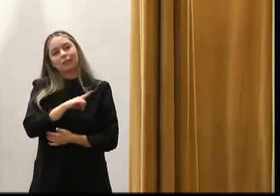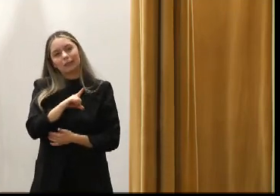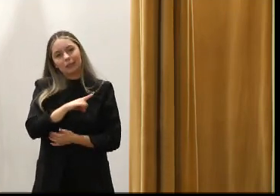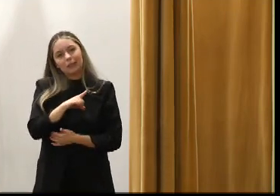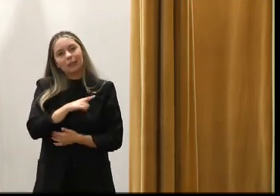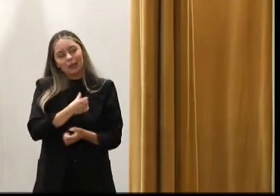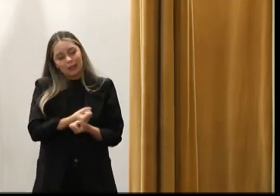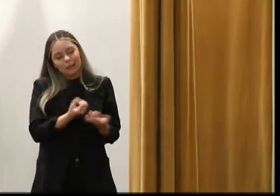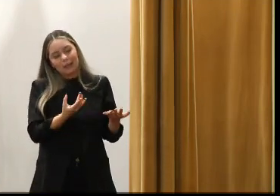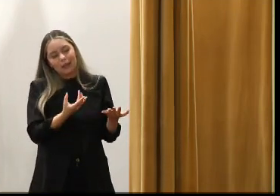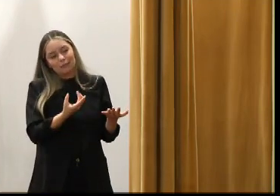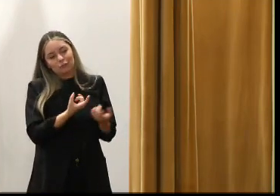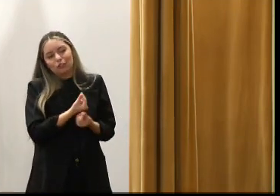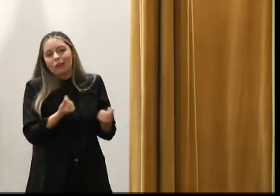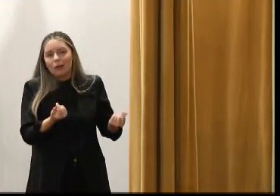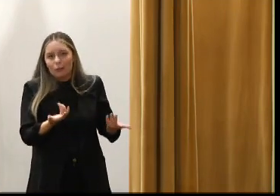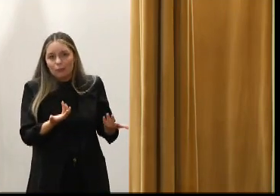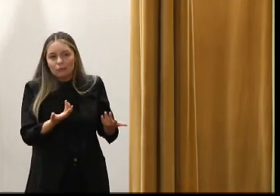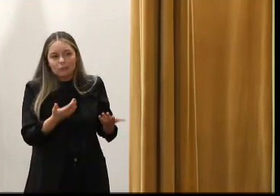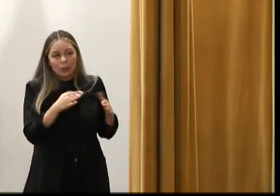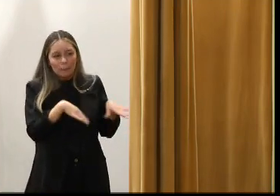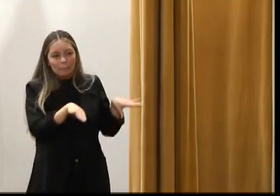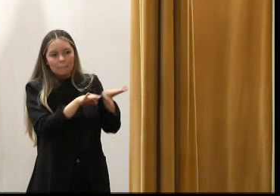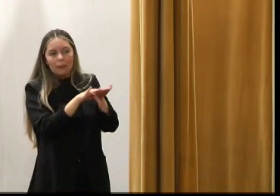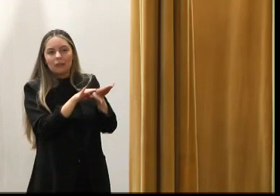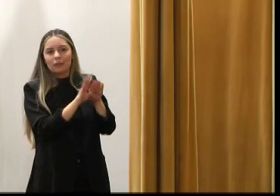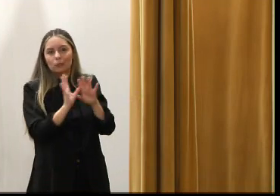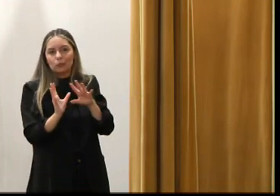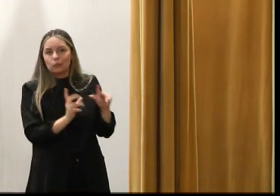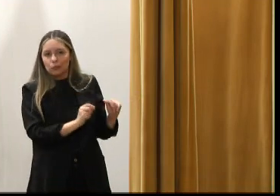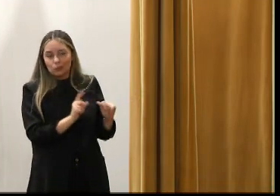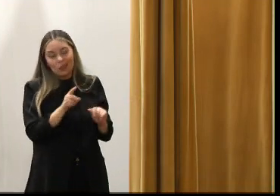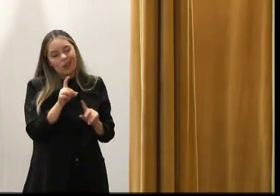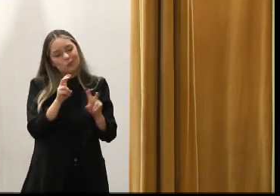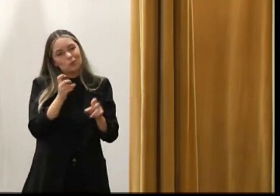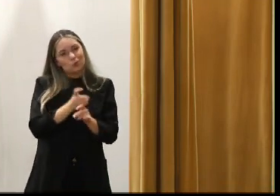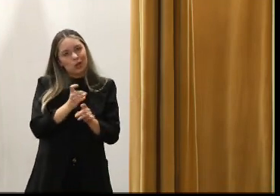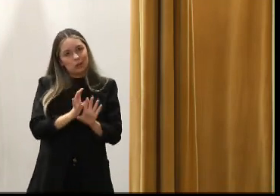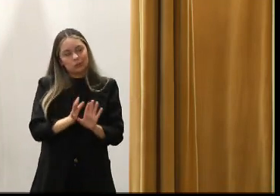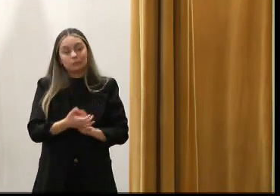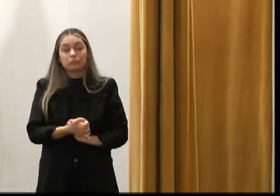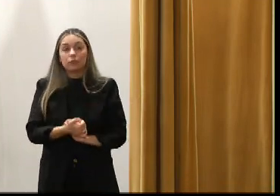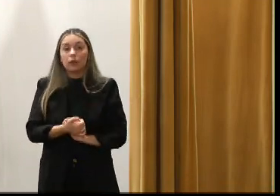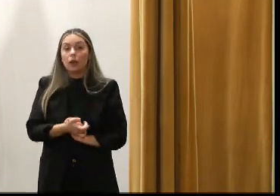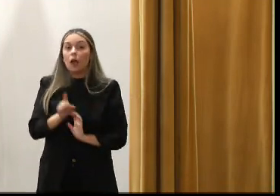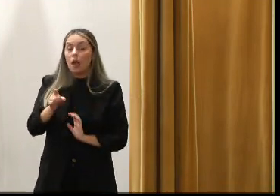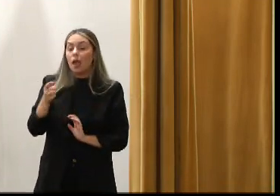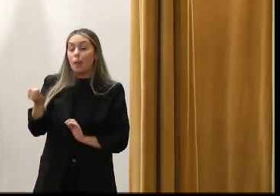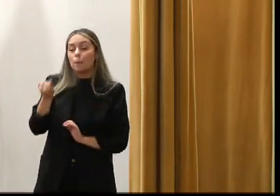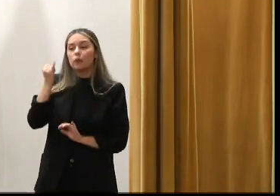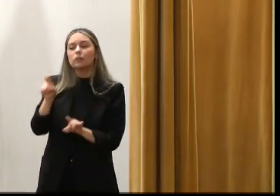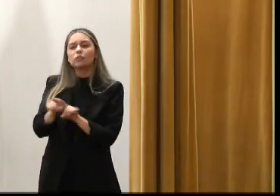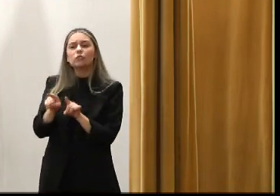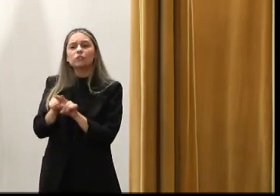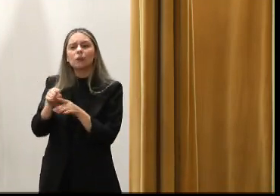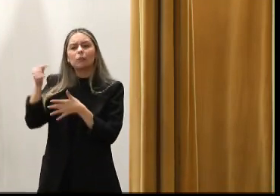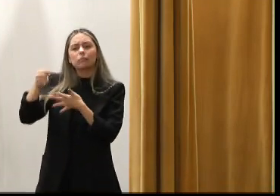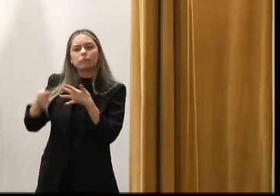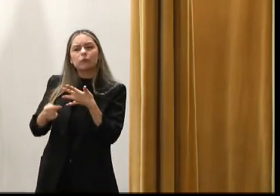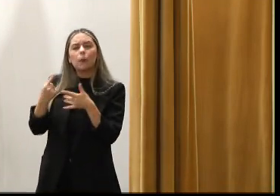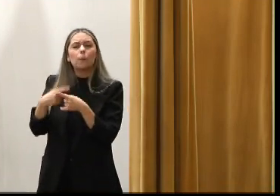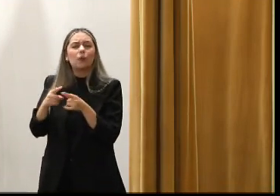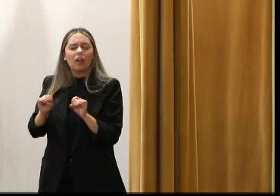com distribuição de renda. Isso é uma questão chave. Uma outra questão importante de por que esse evento é